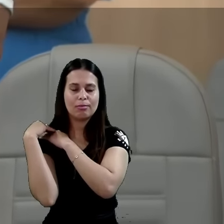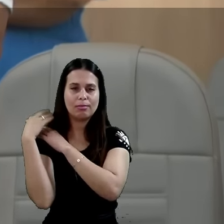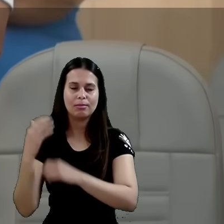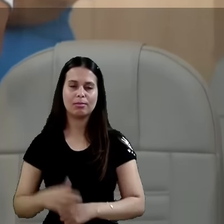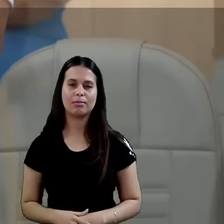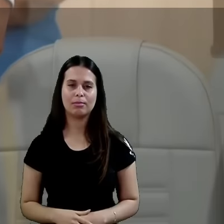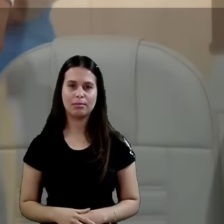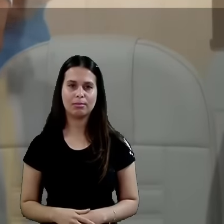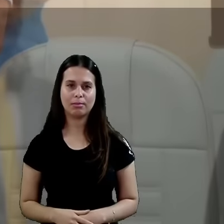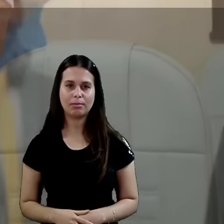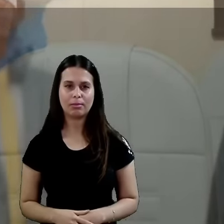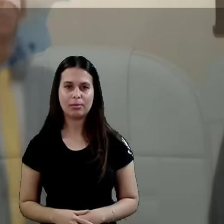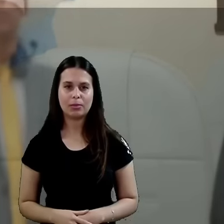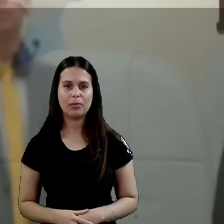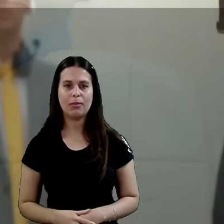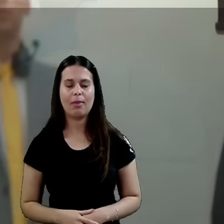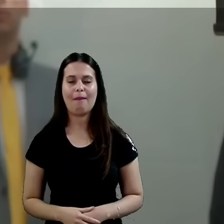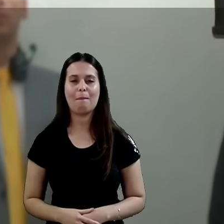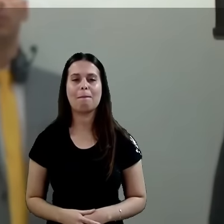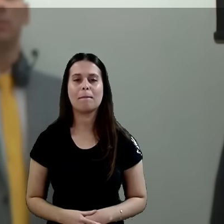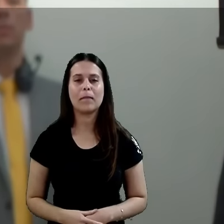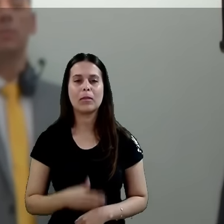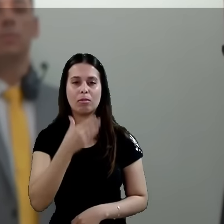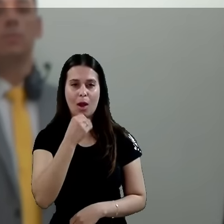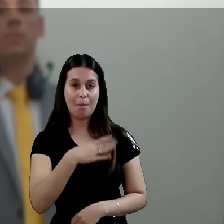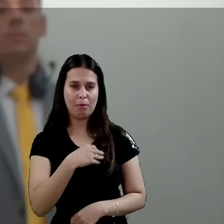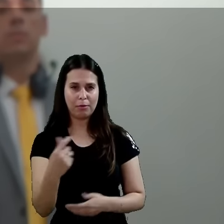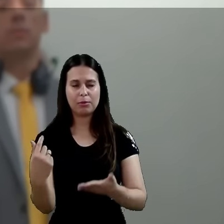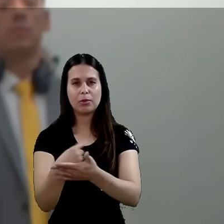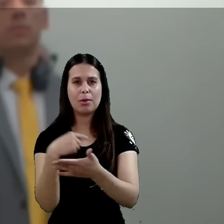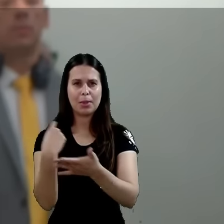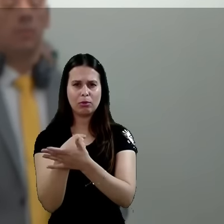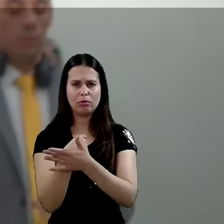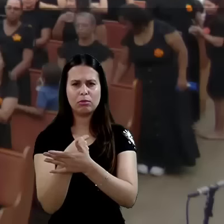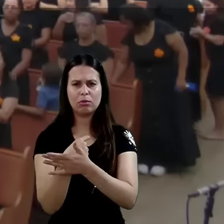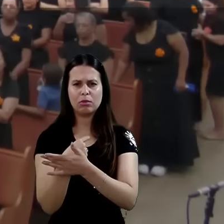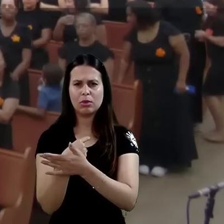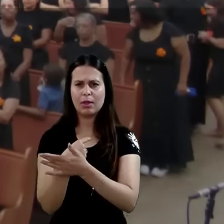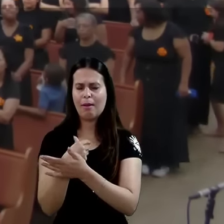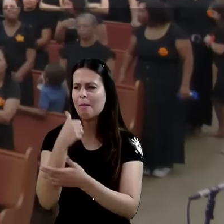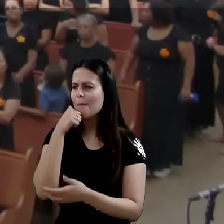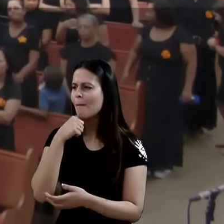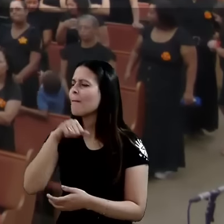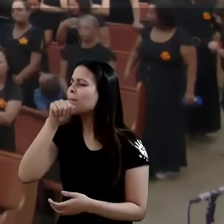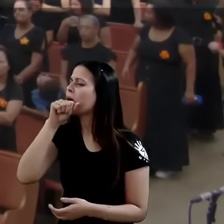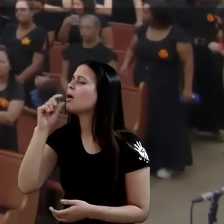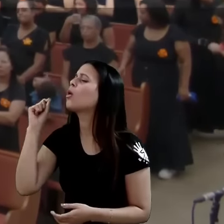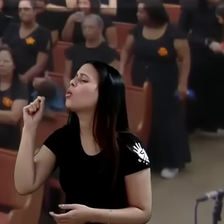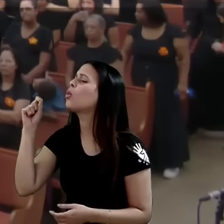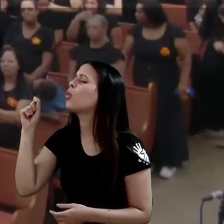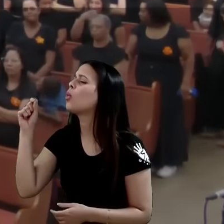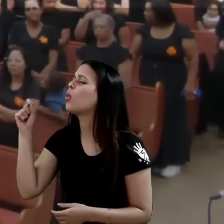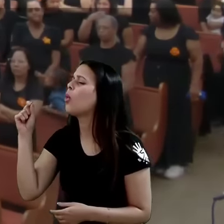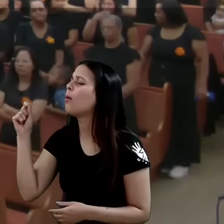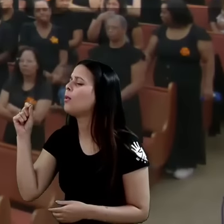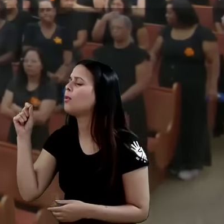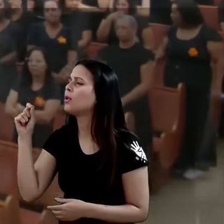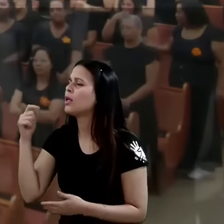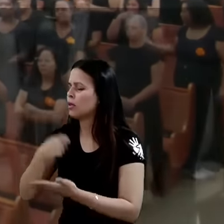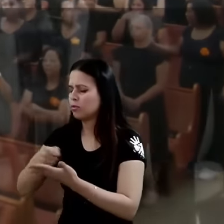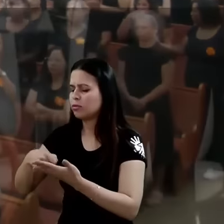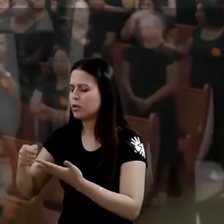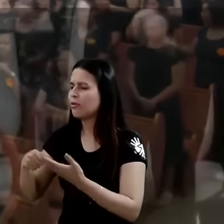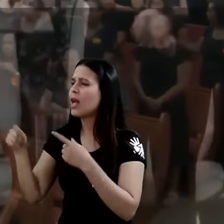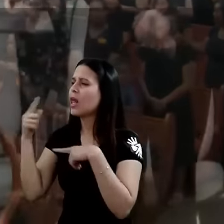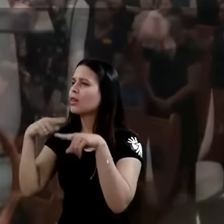responsabilidade Meu filho me fez uma pergunta ele disse mãe como Paulo Leivas Macalão conseguia fazer tanto do hino é o